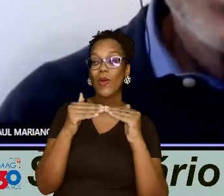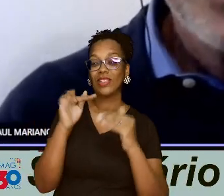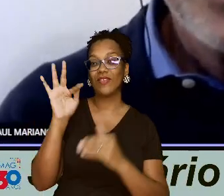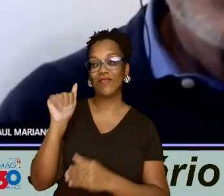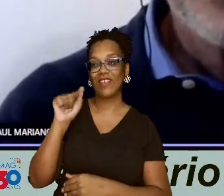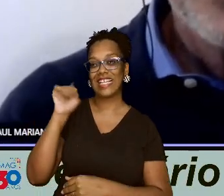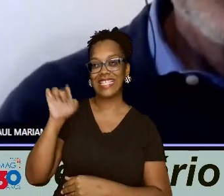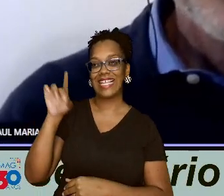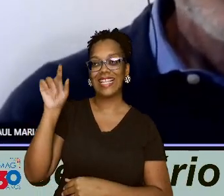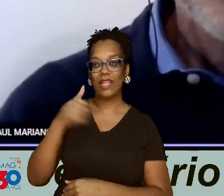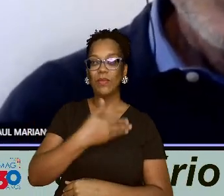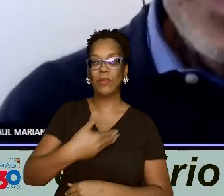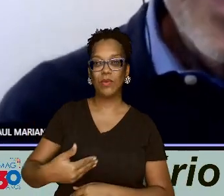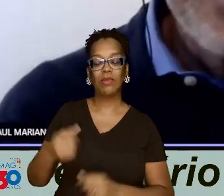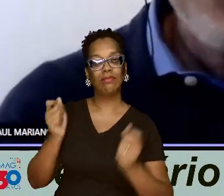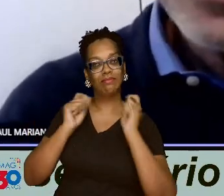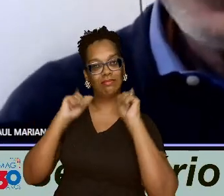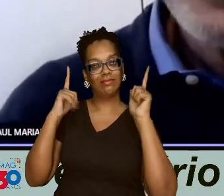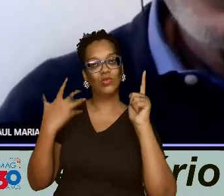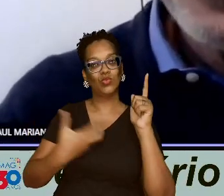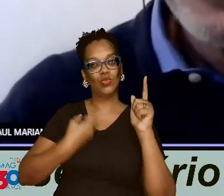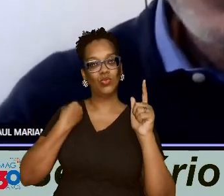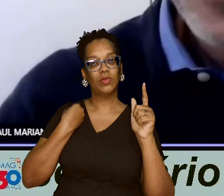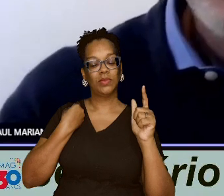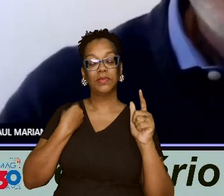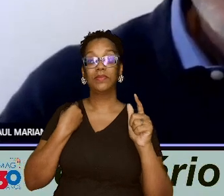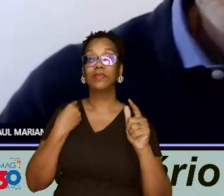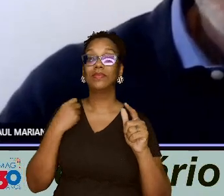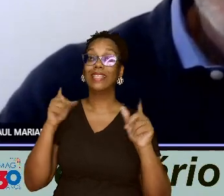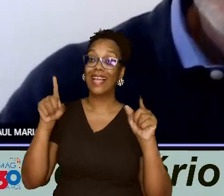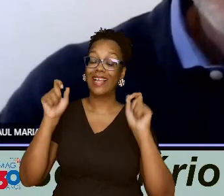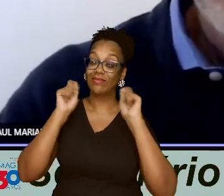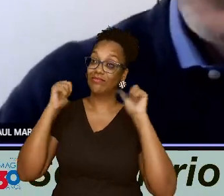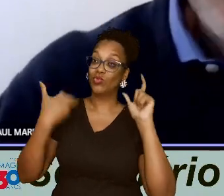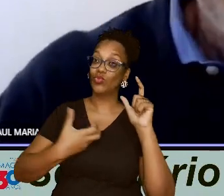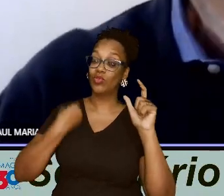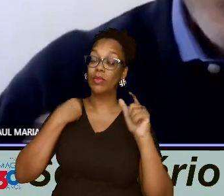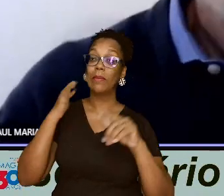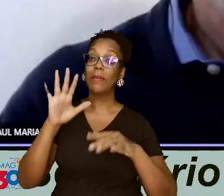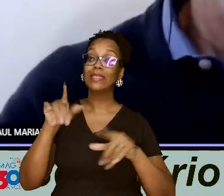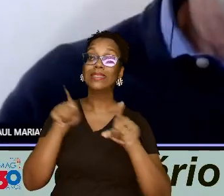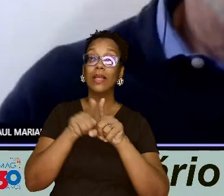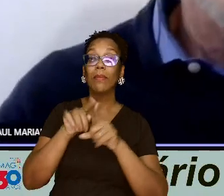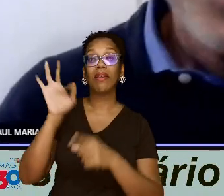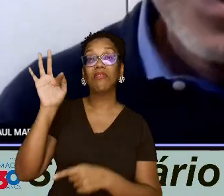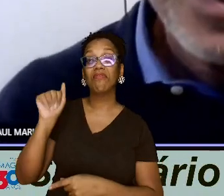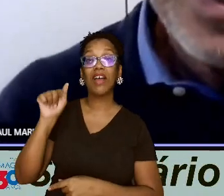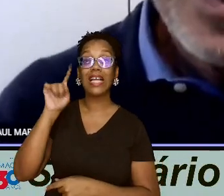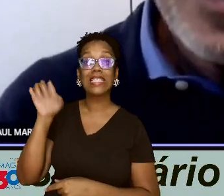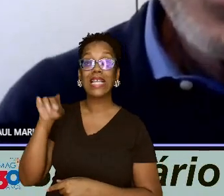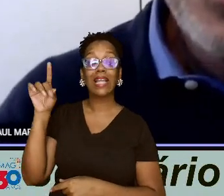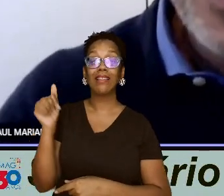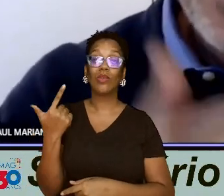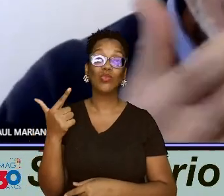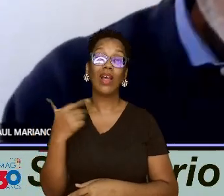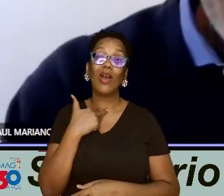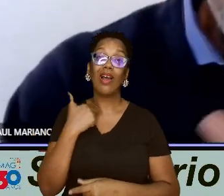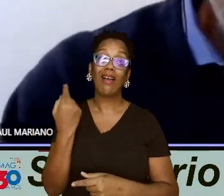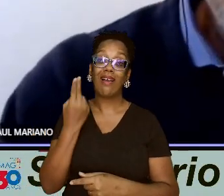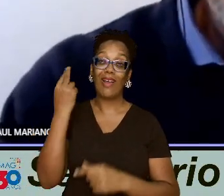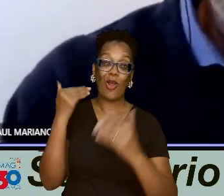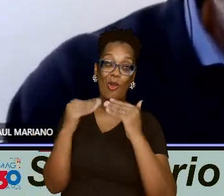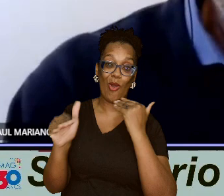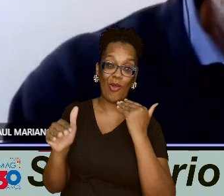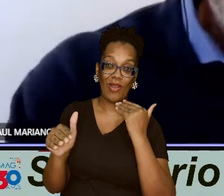ela é surpreendente. De fato, é surpreendente, mas em muitos casos também a Fazenda não tem sequer como discordar, né? Porque